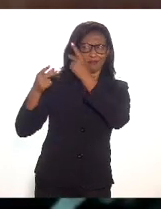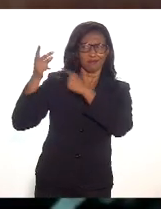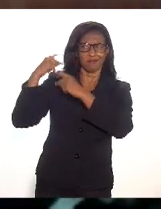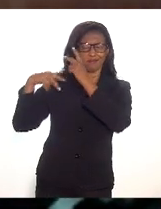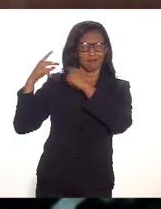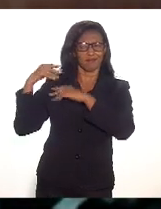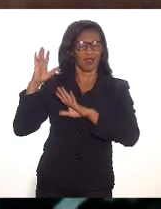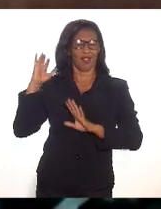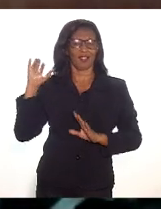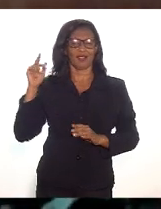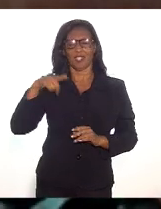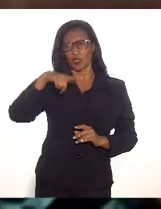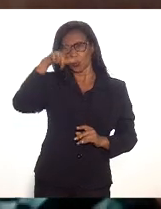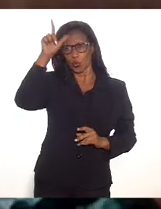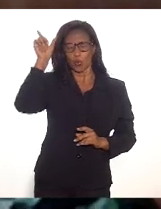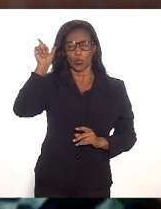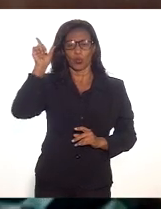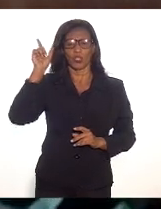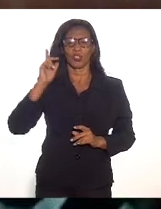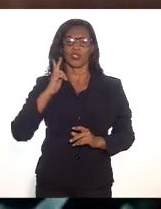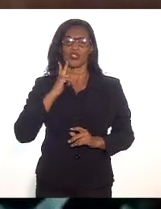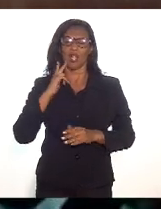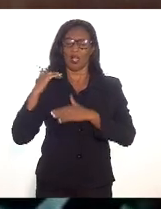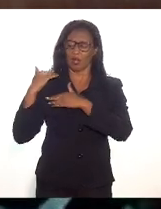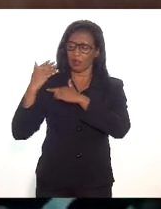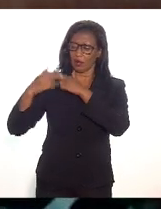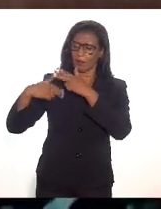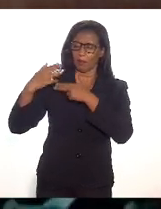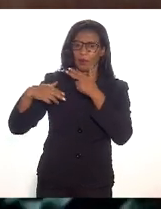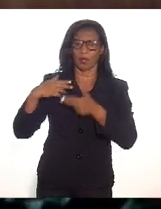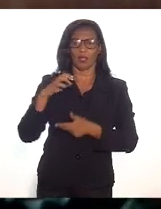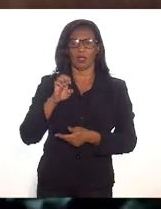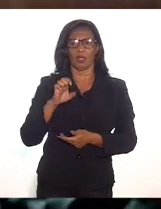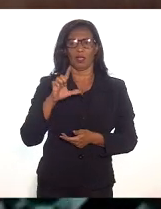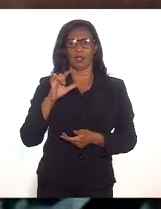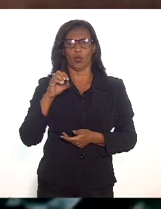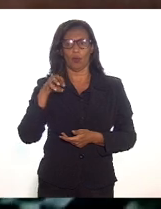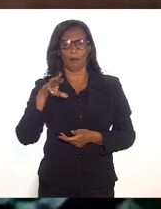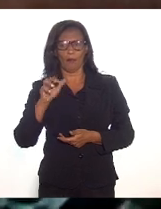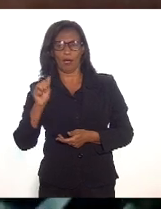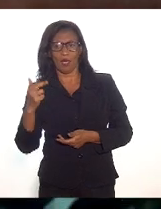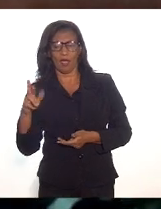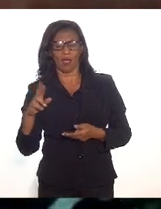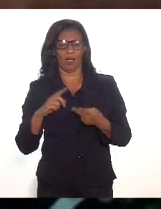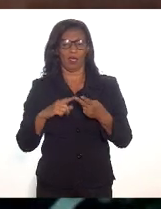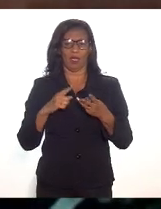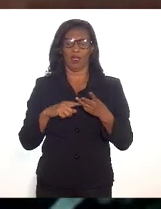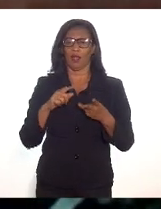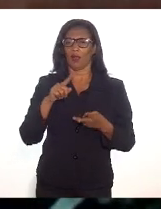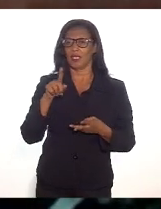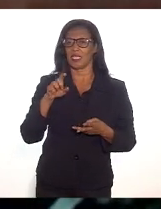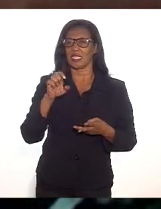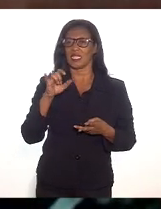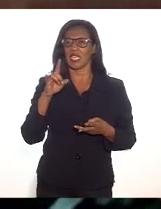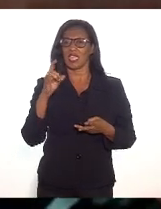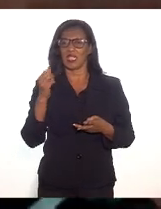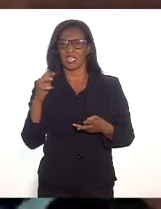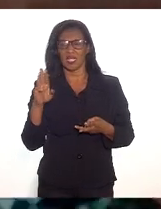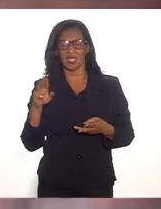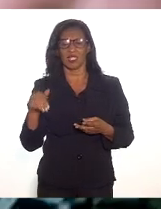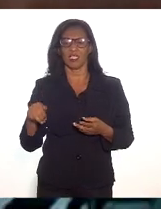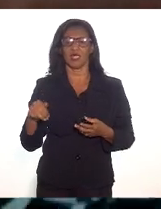com o deputado Luiz Paulo, passando pelo deputado Eliomar e agora deputada Zeidan, que me